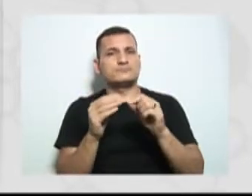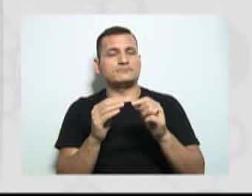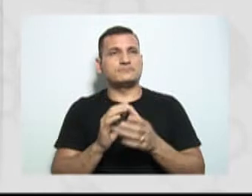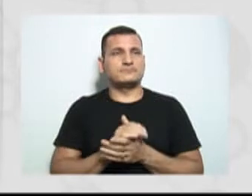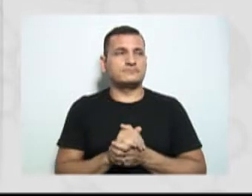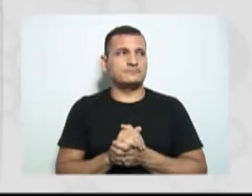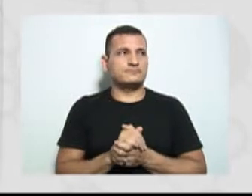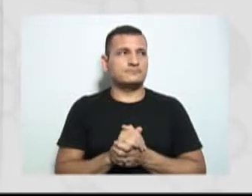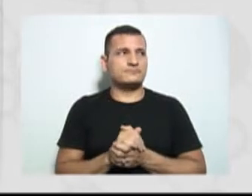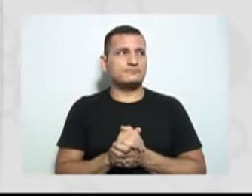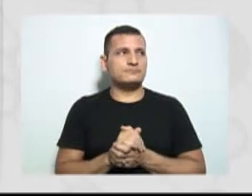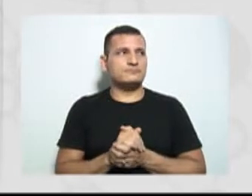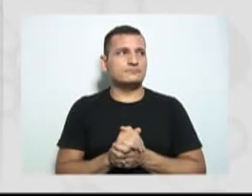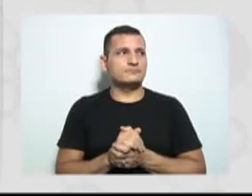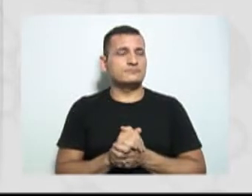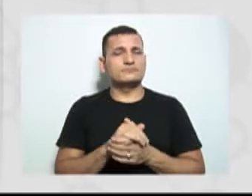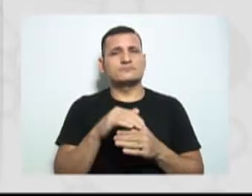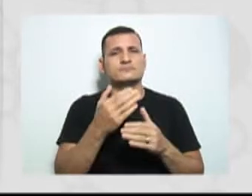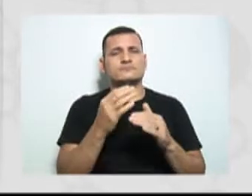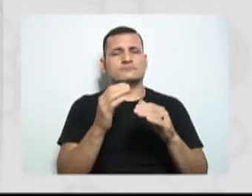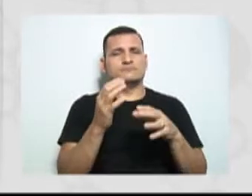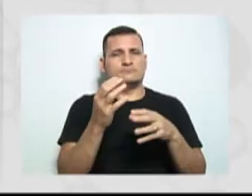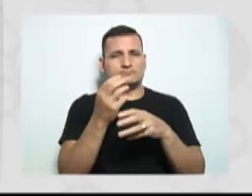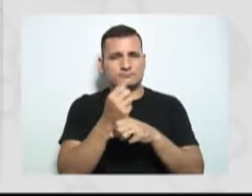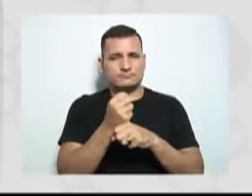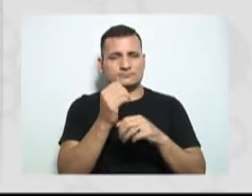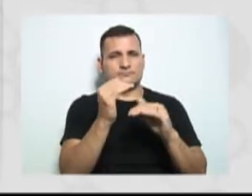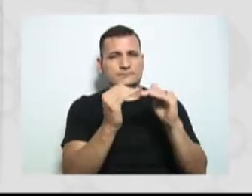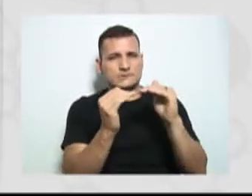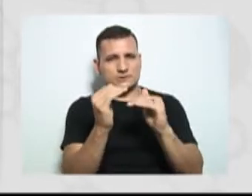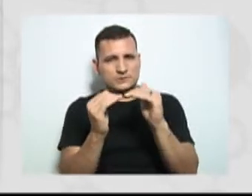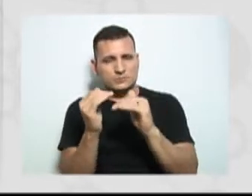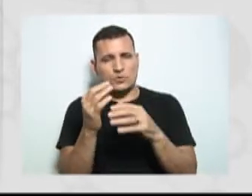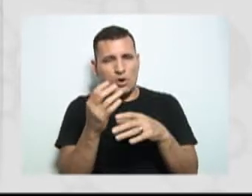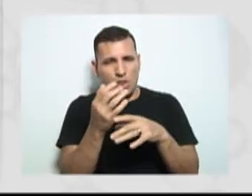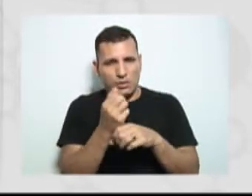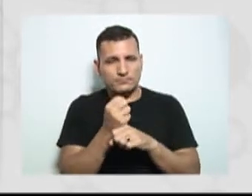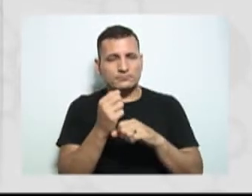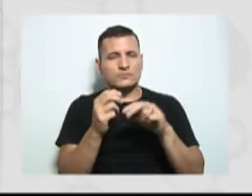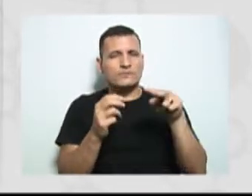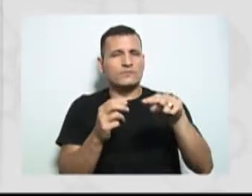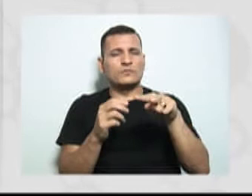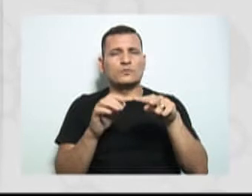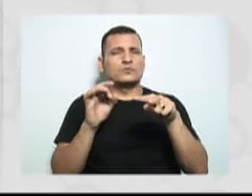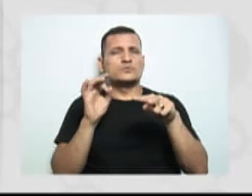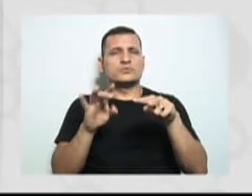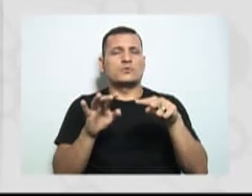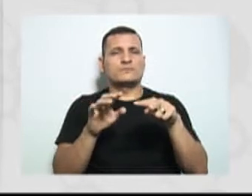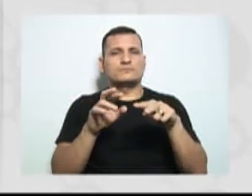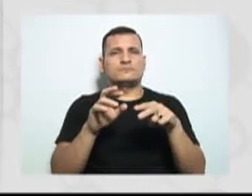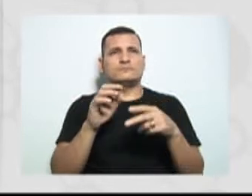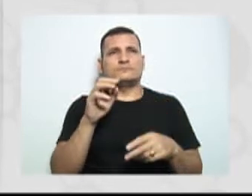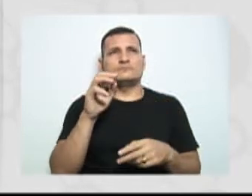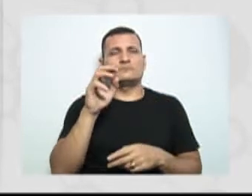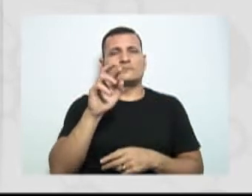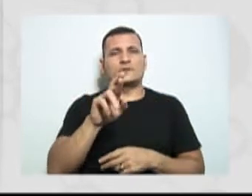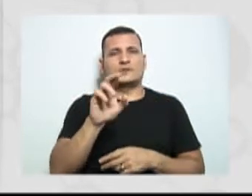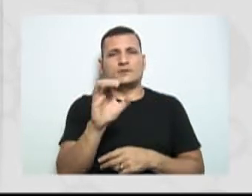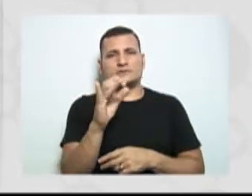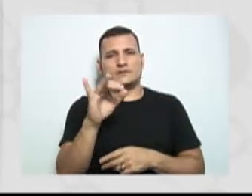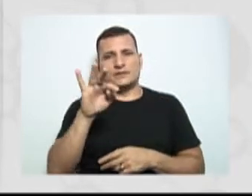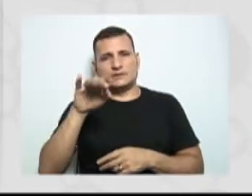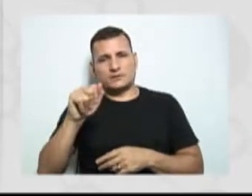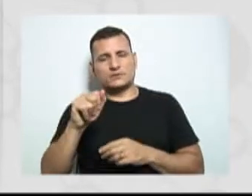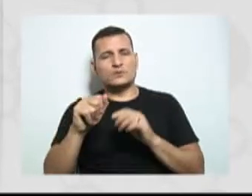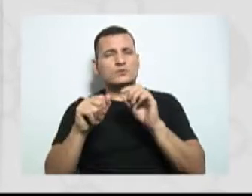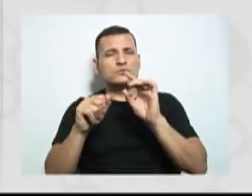sobre a questão do cálculo do ponto de equilíbrio, vocês viram aí que a gente calculou somente a receita do ponto de equilíbrio, que foi